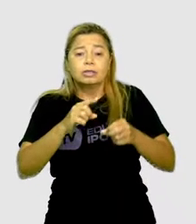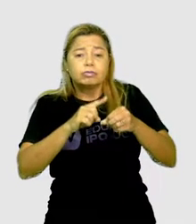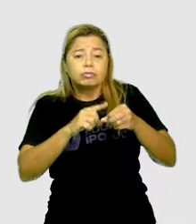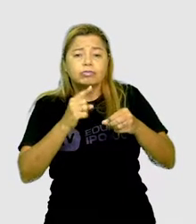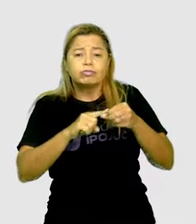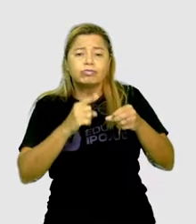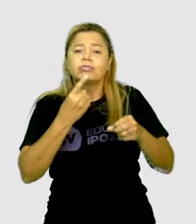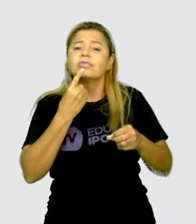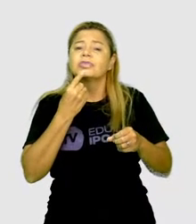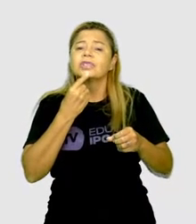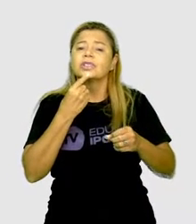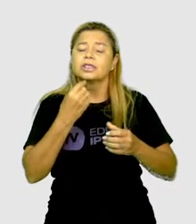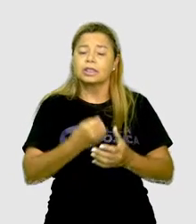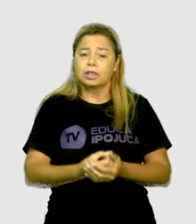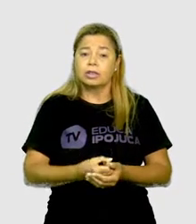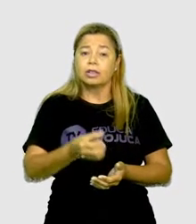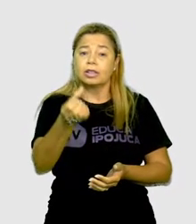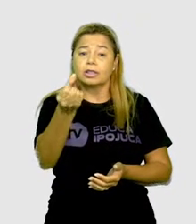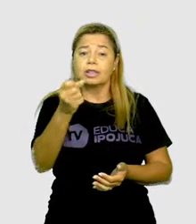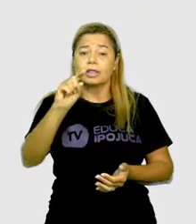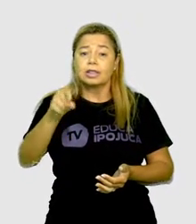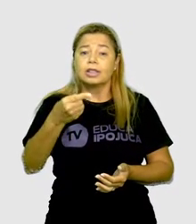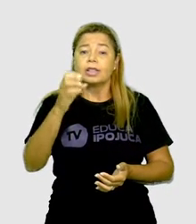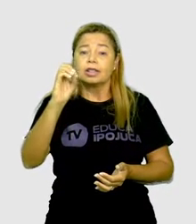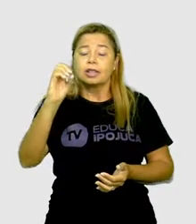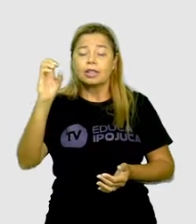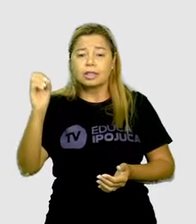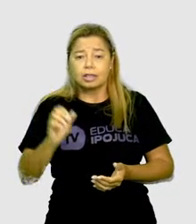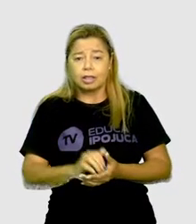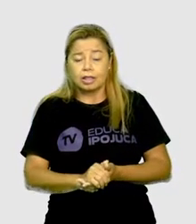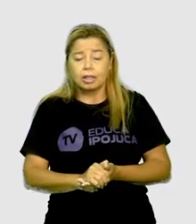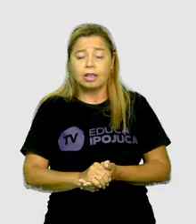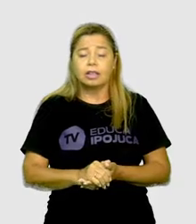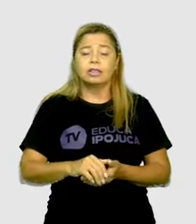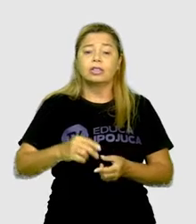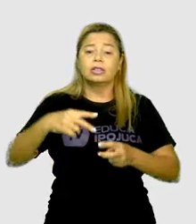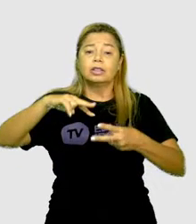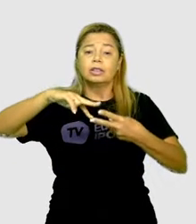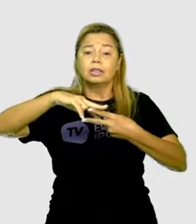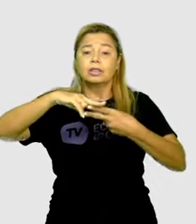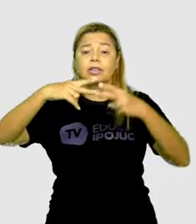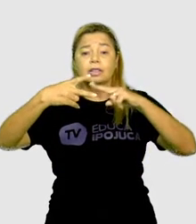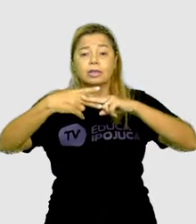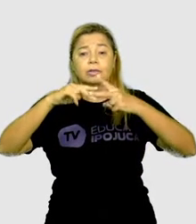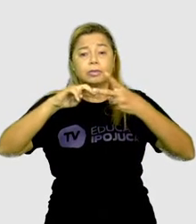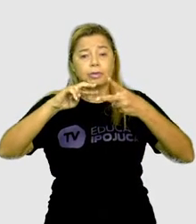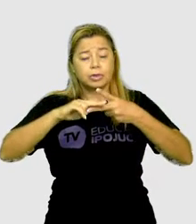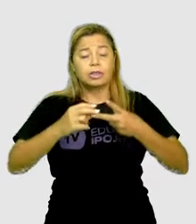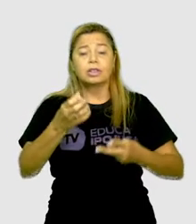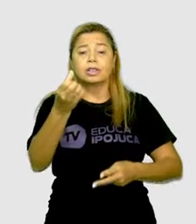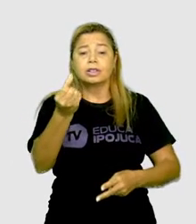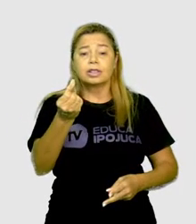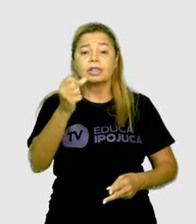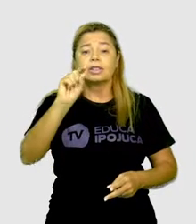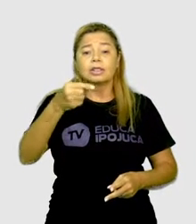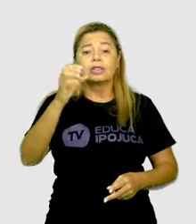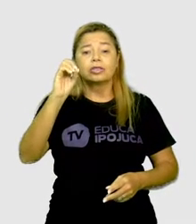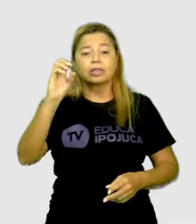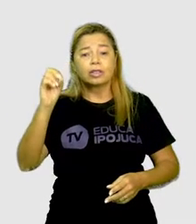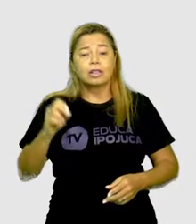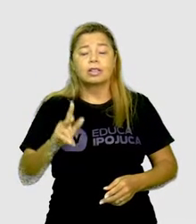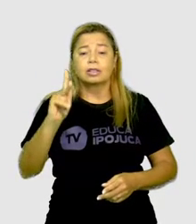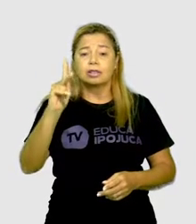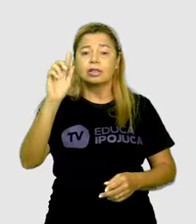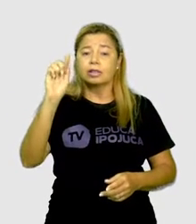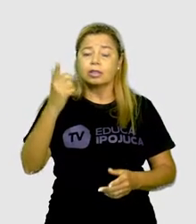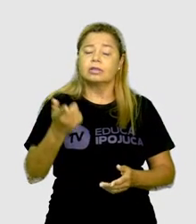ele comercializou a R$ 6 também o quilograma. Pois é.